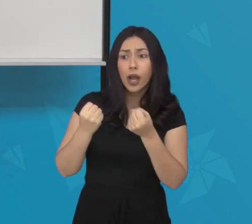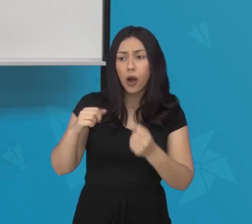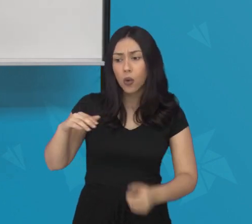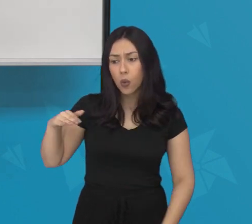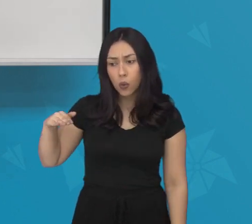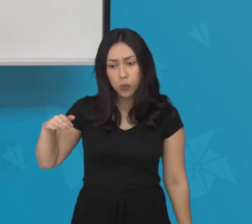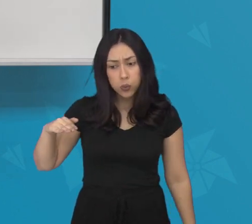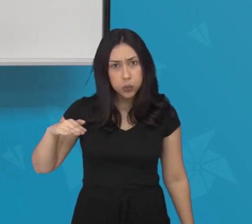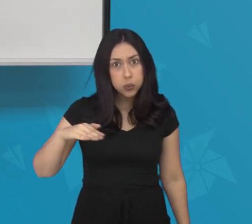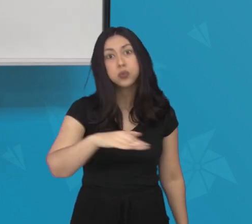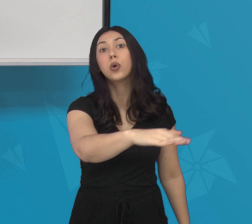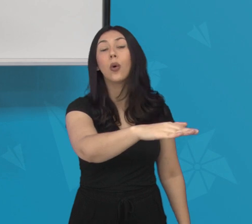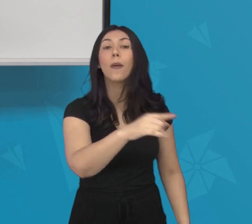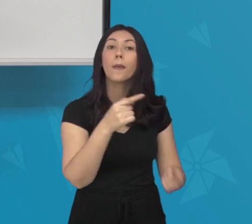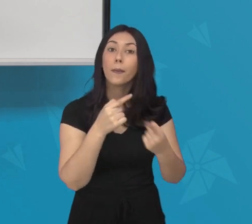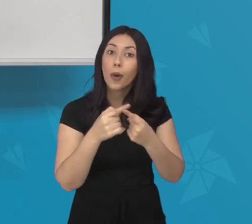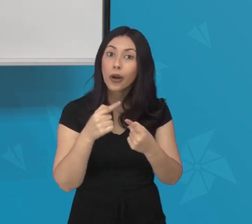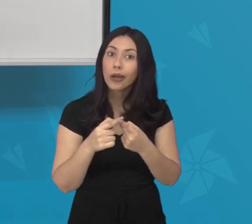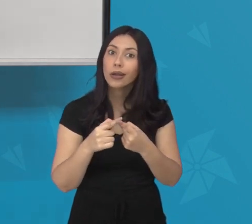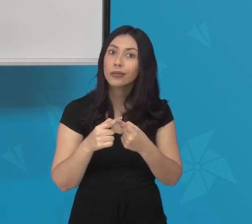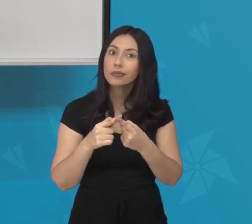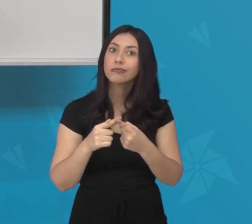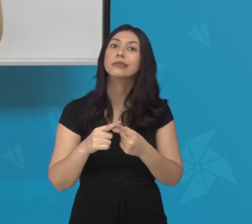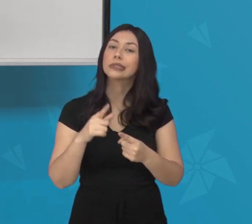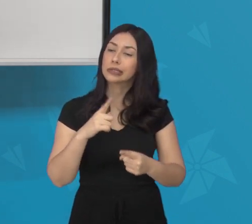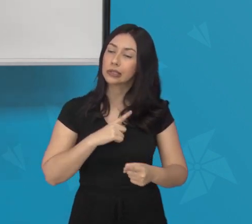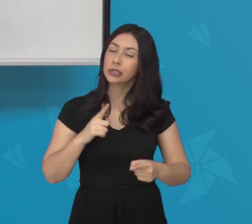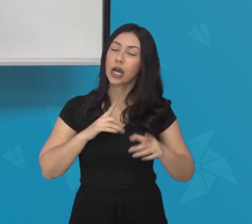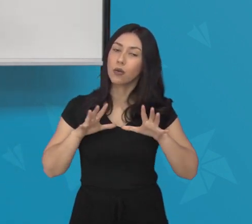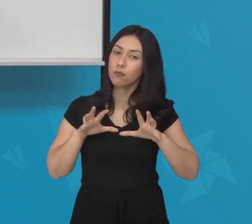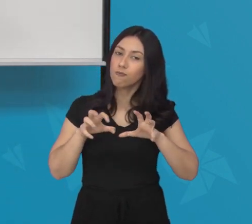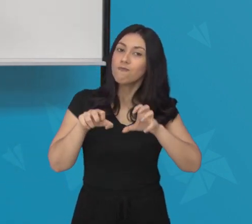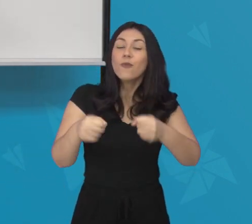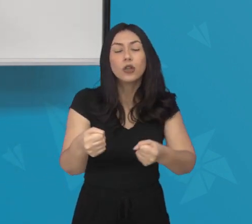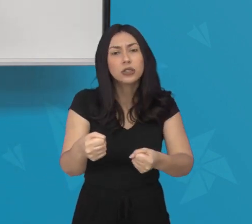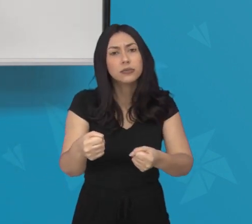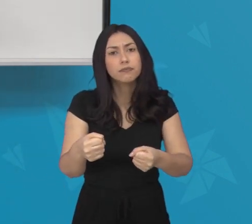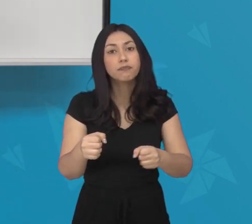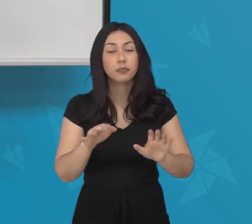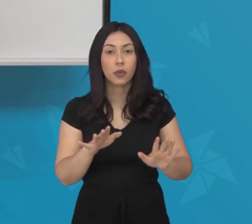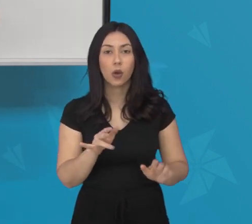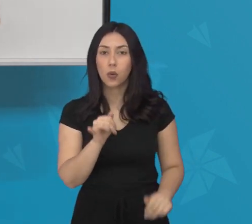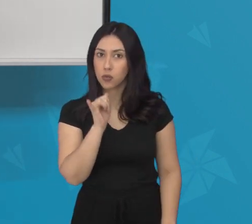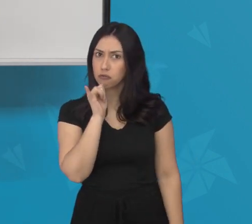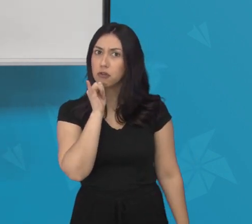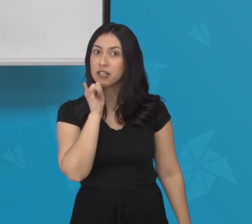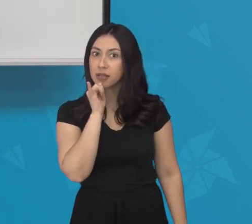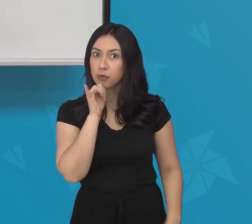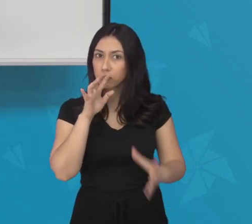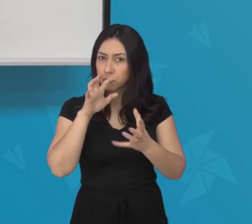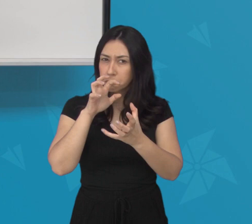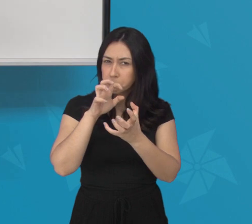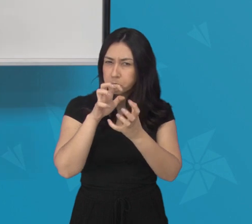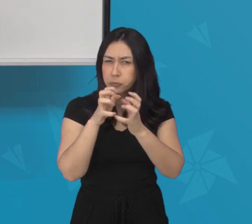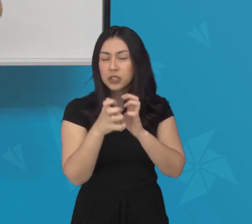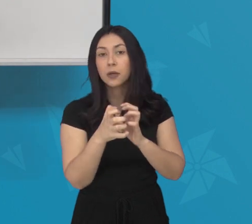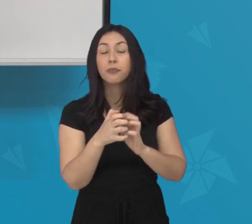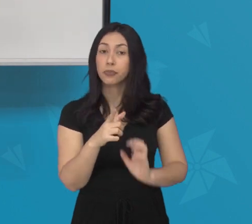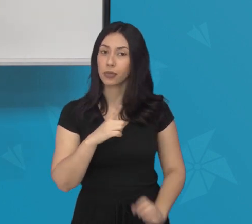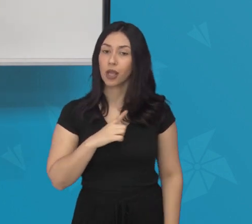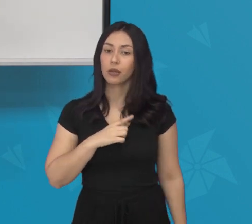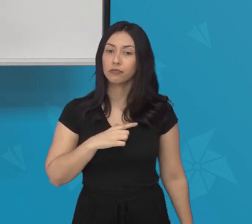por causa de uma força. E deformar um objeto. Eu tenho aqui a minha caneta. Olha só a tampa